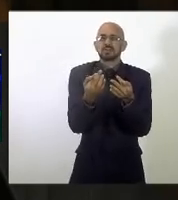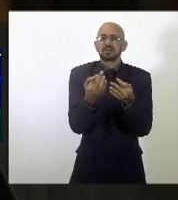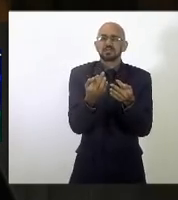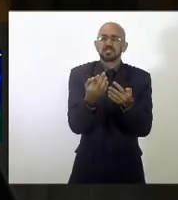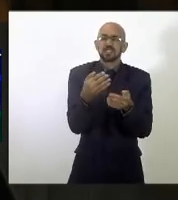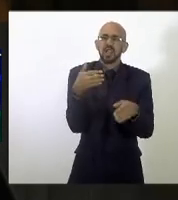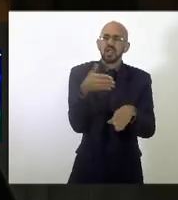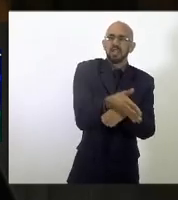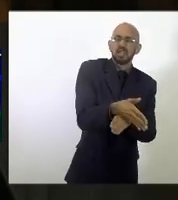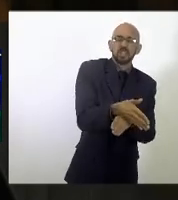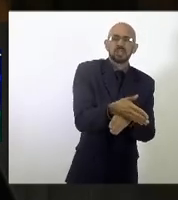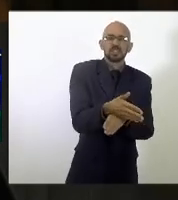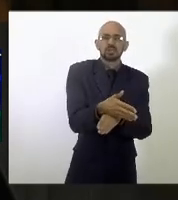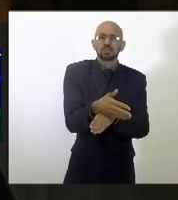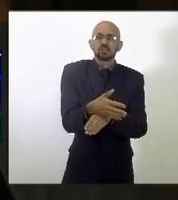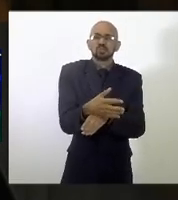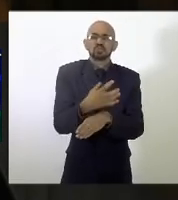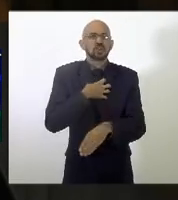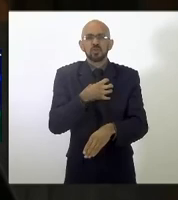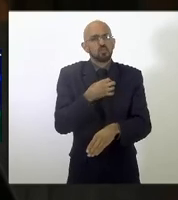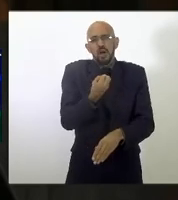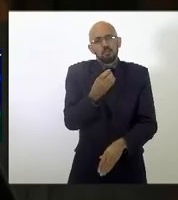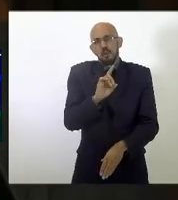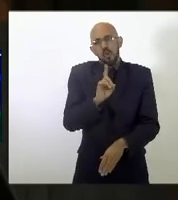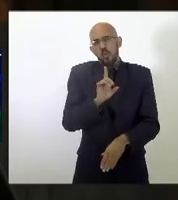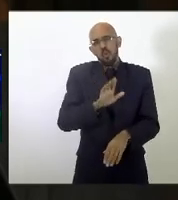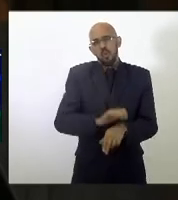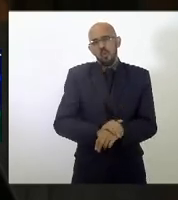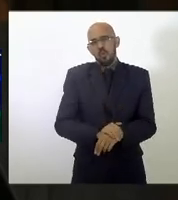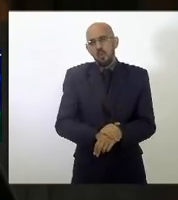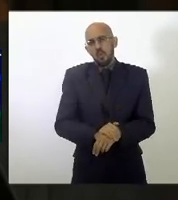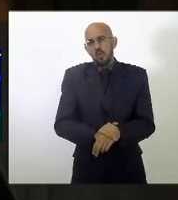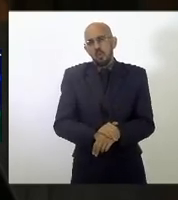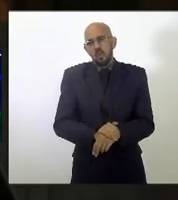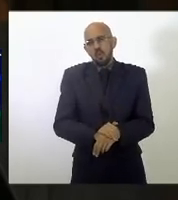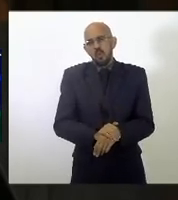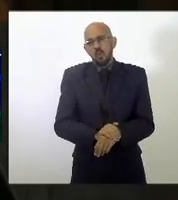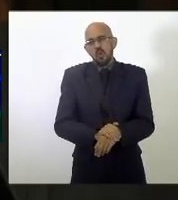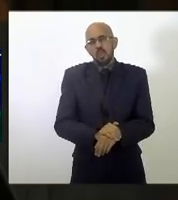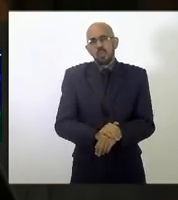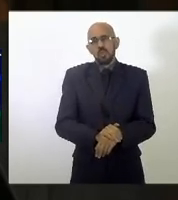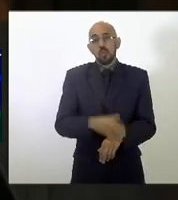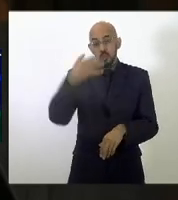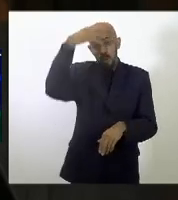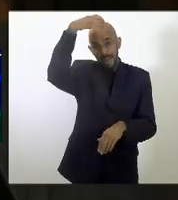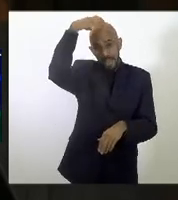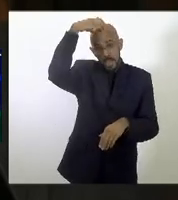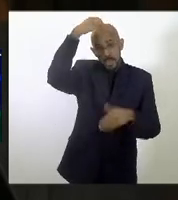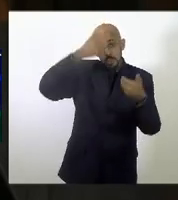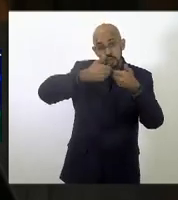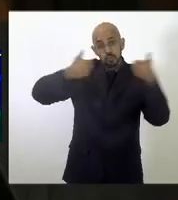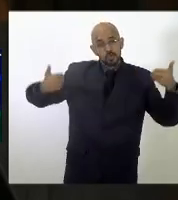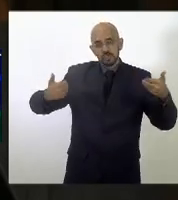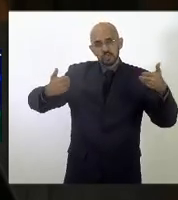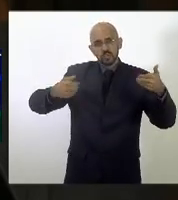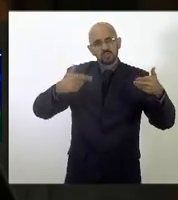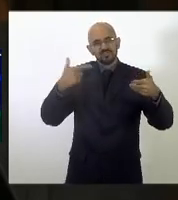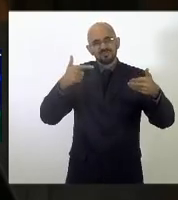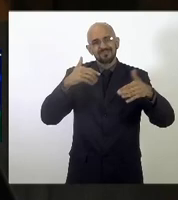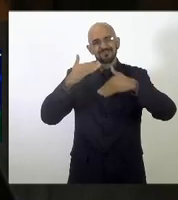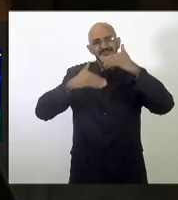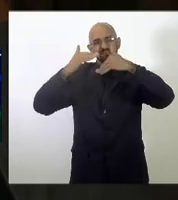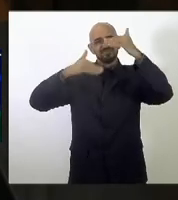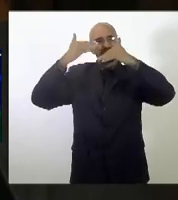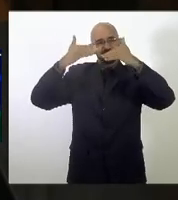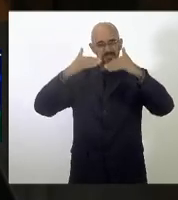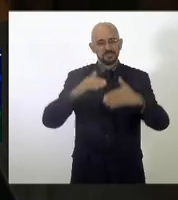né, que não é boa, já dizia, né, um rei do dividido não prospera. Né. E Tia